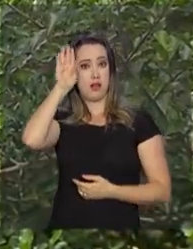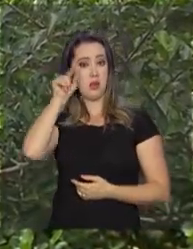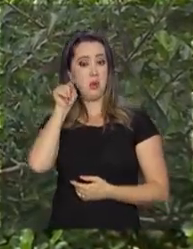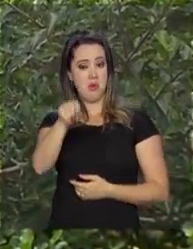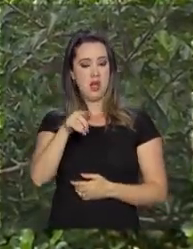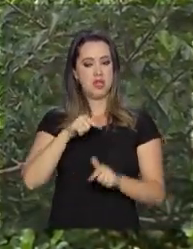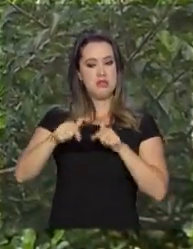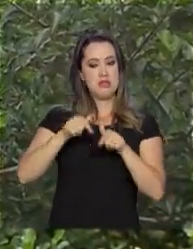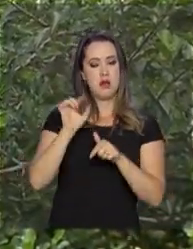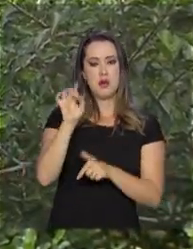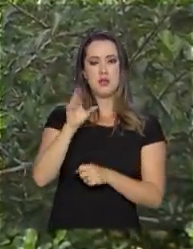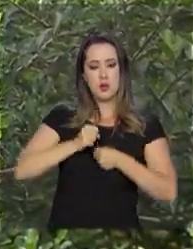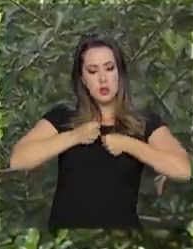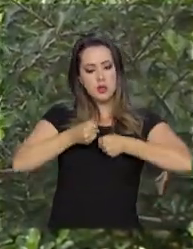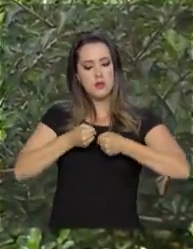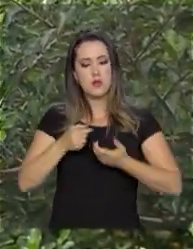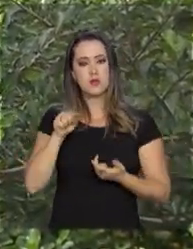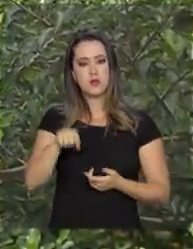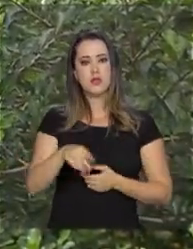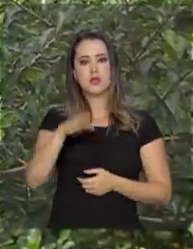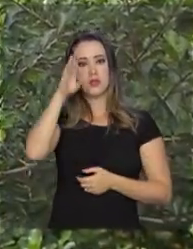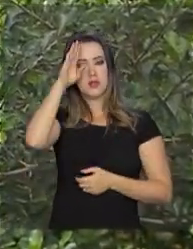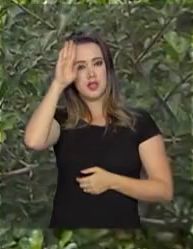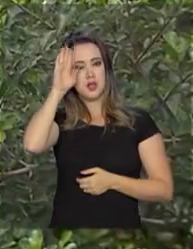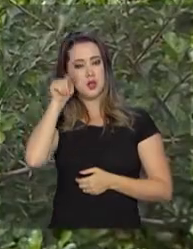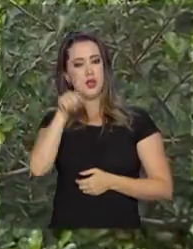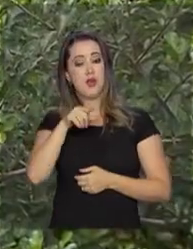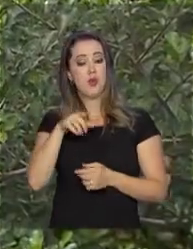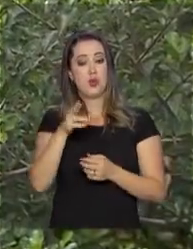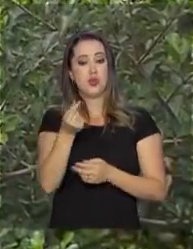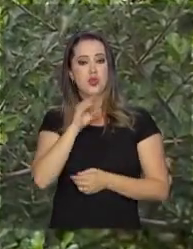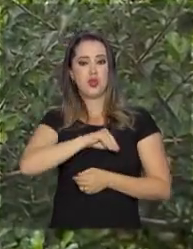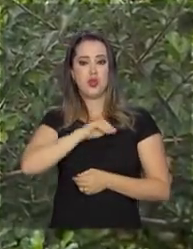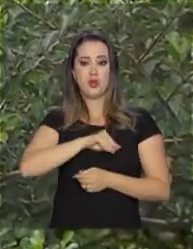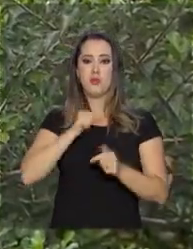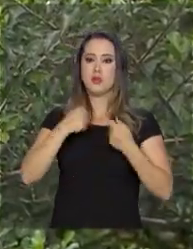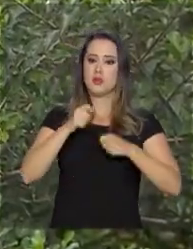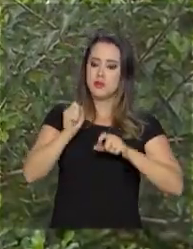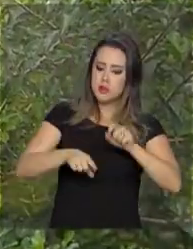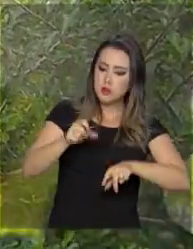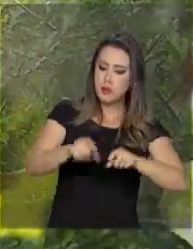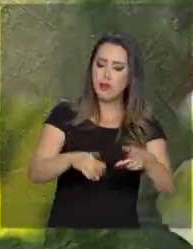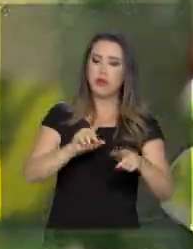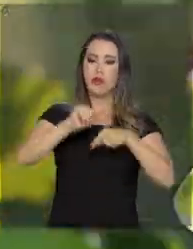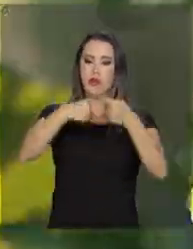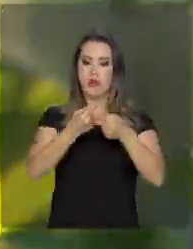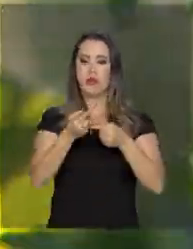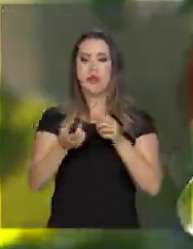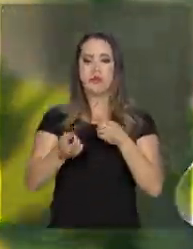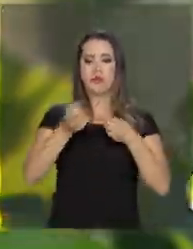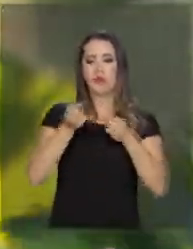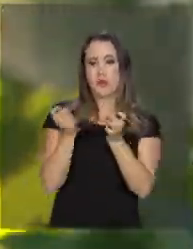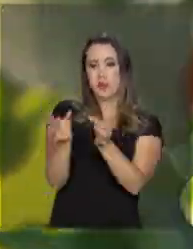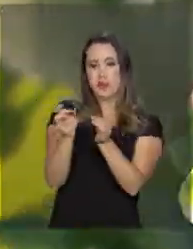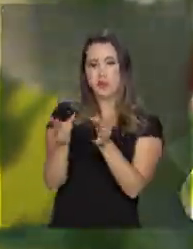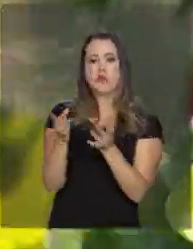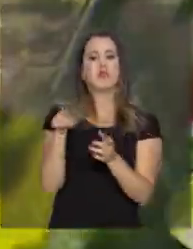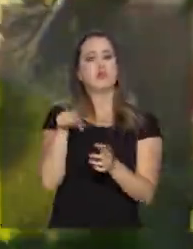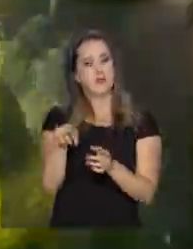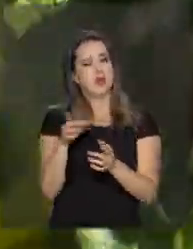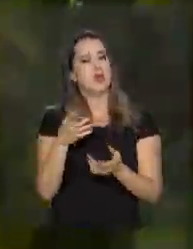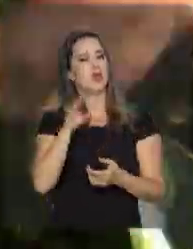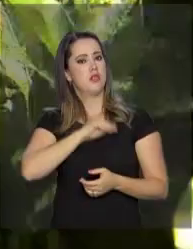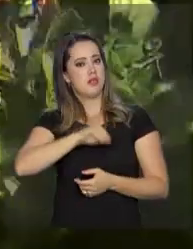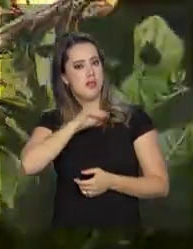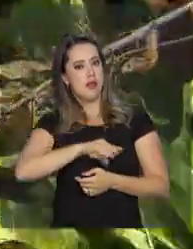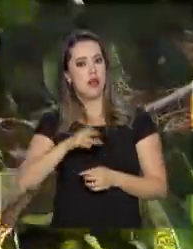aqui com esforço. Aqui quem ganha o dinheiro é você mesmo. Você mesmo tem que fazer o seu papel. Você tem que fazer a sua produção para você ganhar.